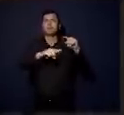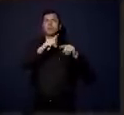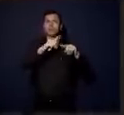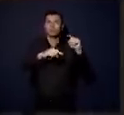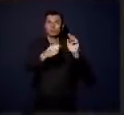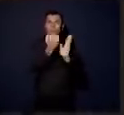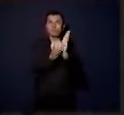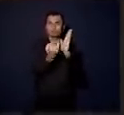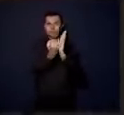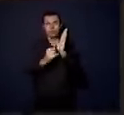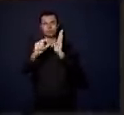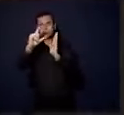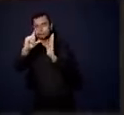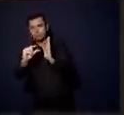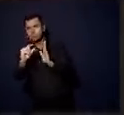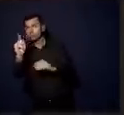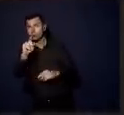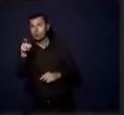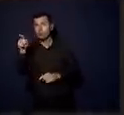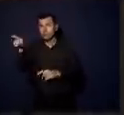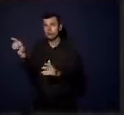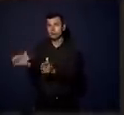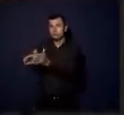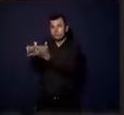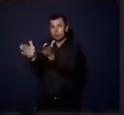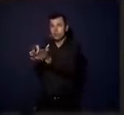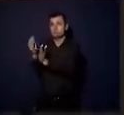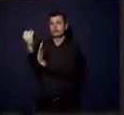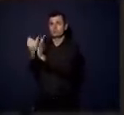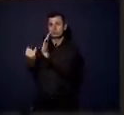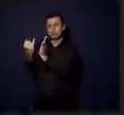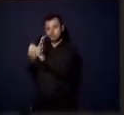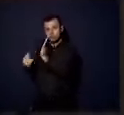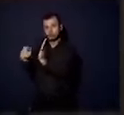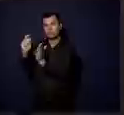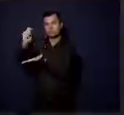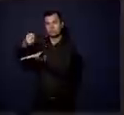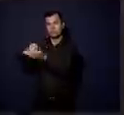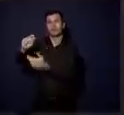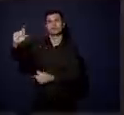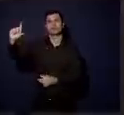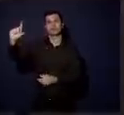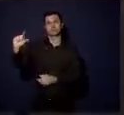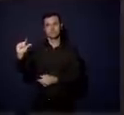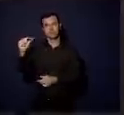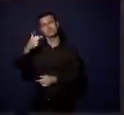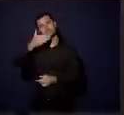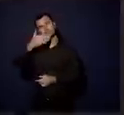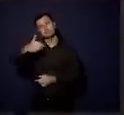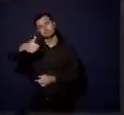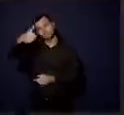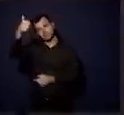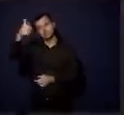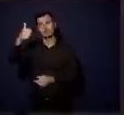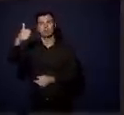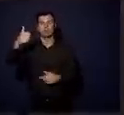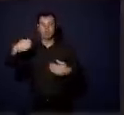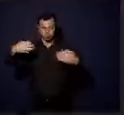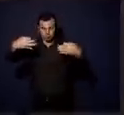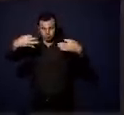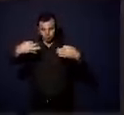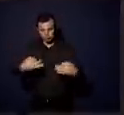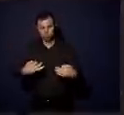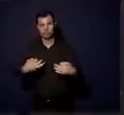desonera a pessoa isso faz isso de forma focalizada com um custo menor em termos de alíquota do que é muito melhor e muito é mais justo